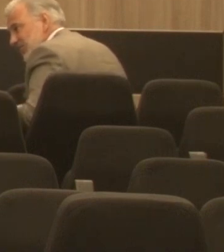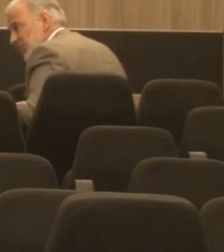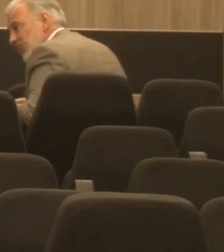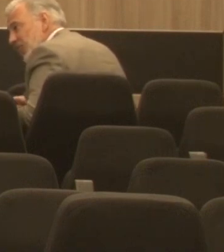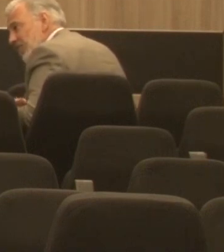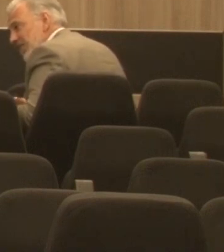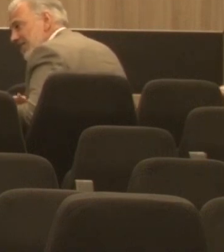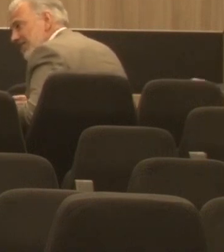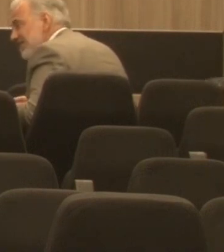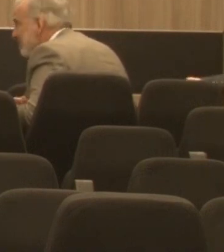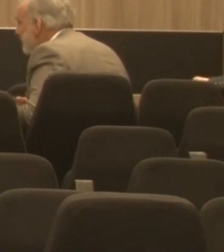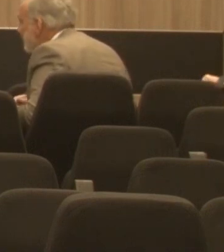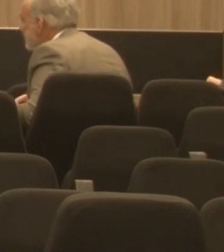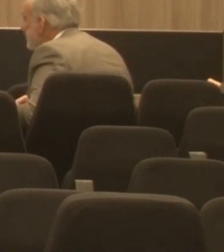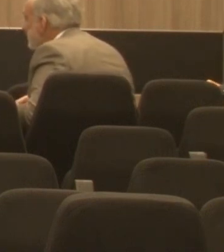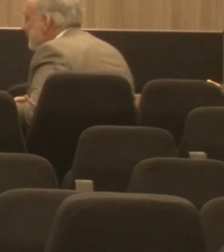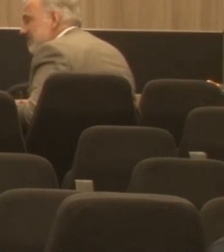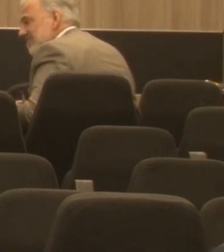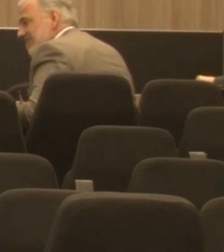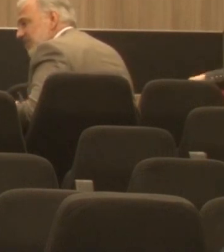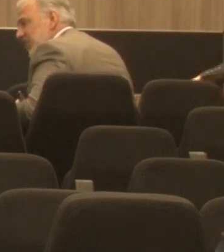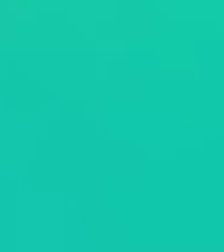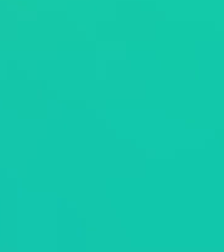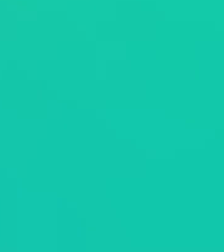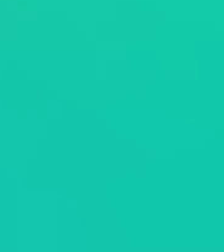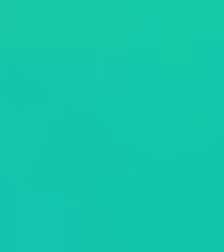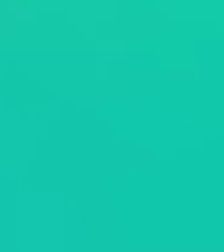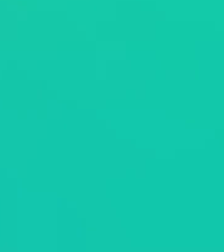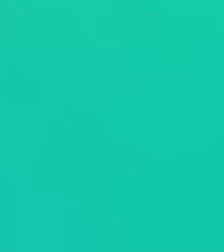Vamos agora para a nossa próxima palestra.